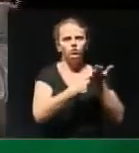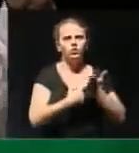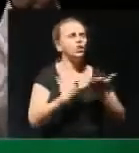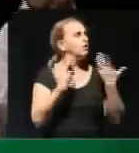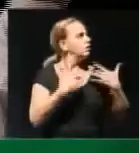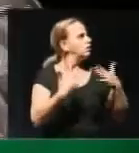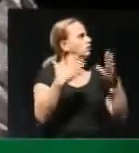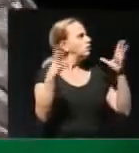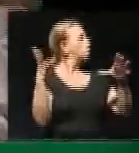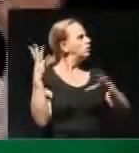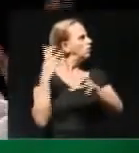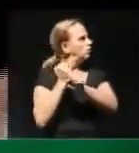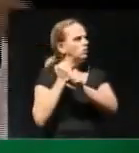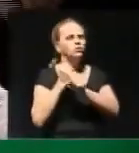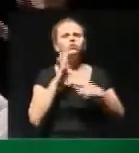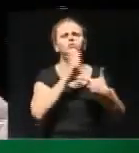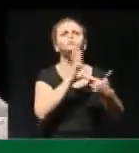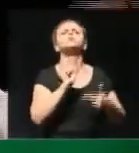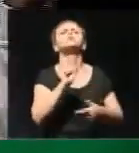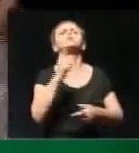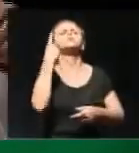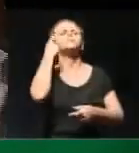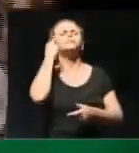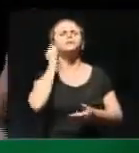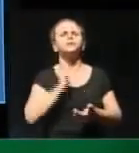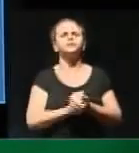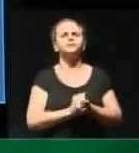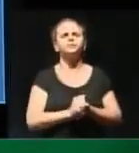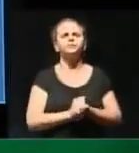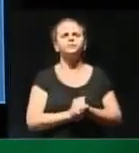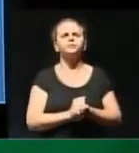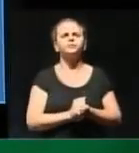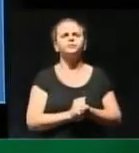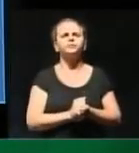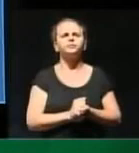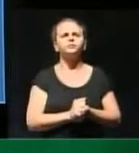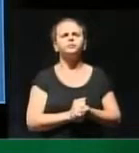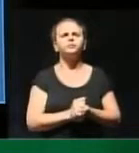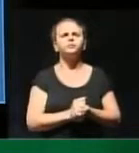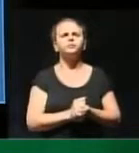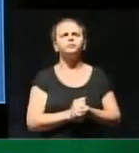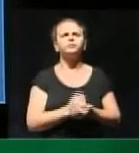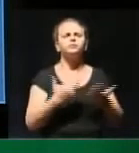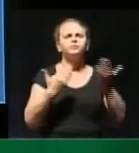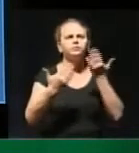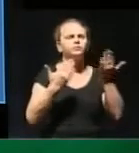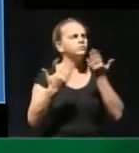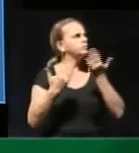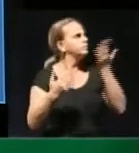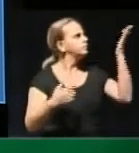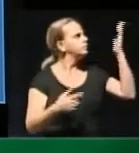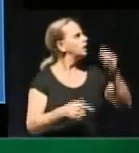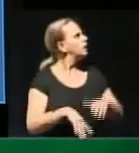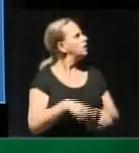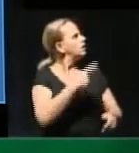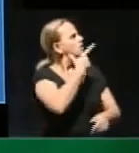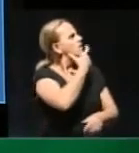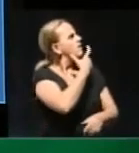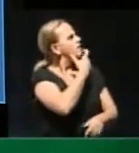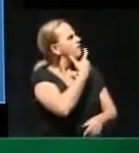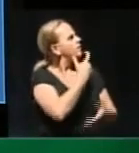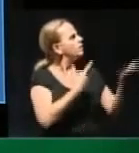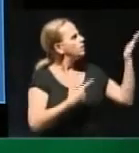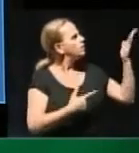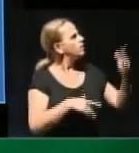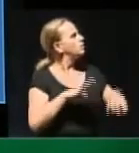então, em resumo, o que se pensa em relação a essa prática. E aqui, sublinhado em vermelho, são os dados que eu considero